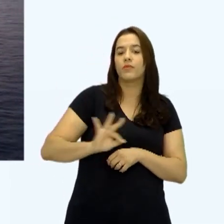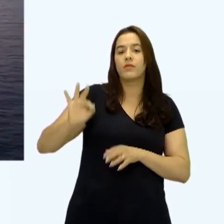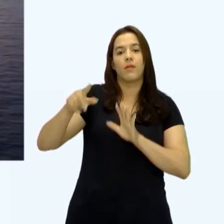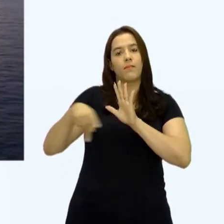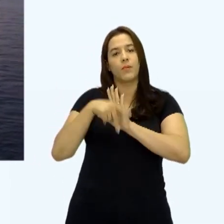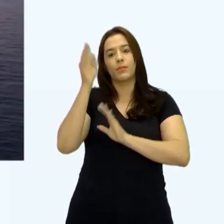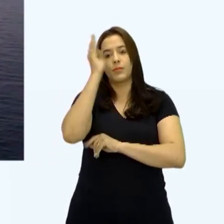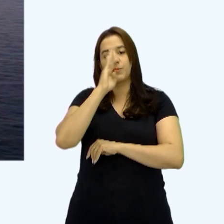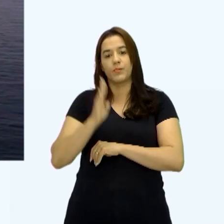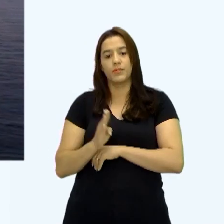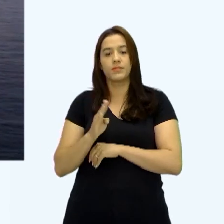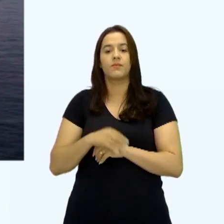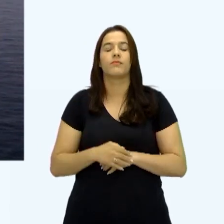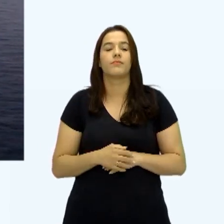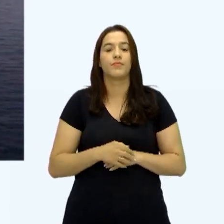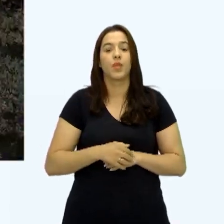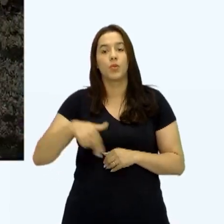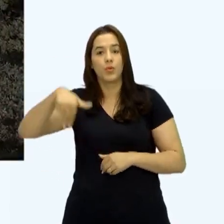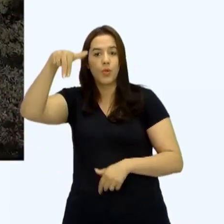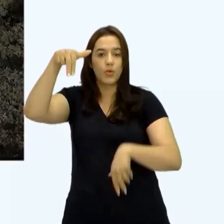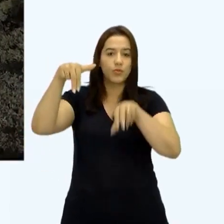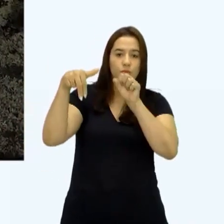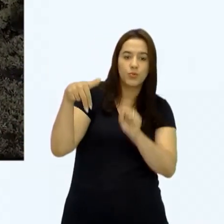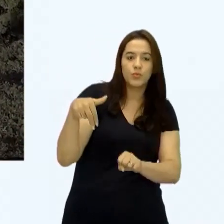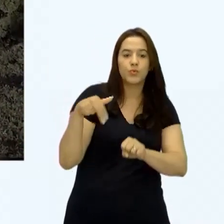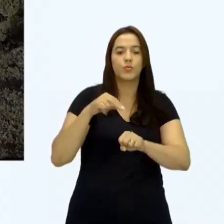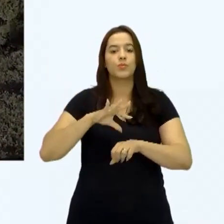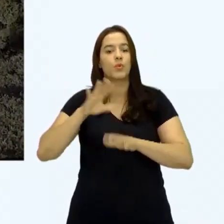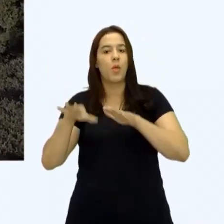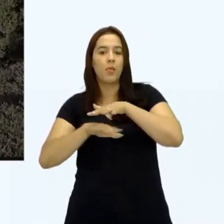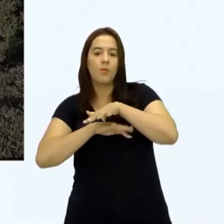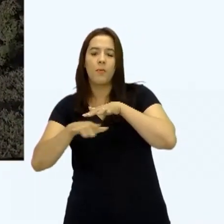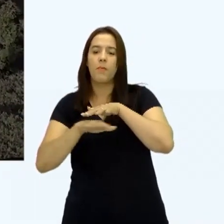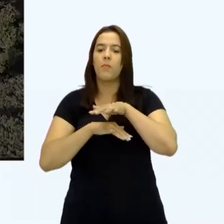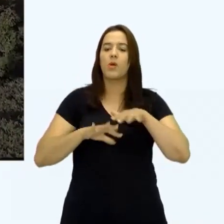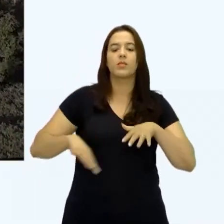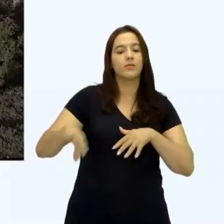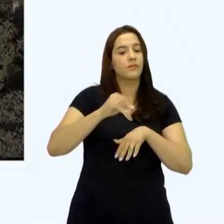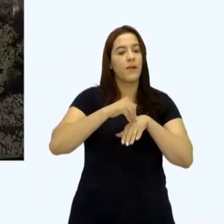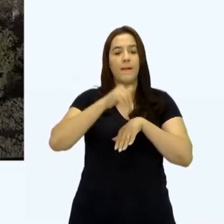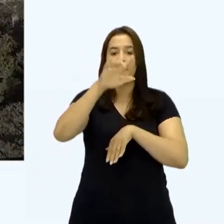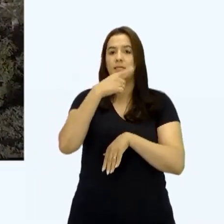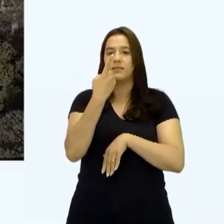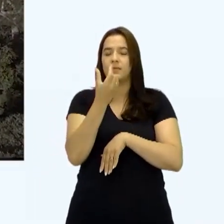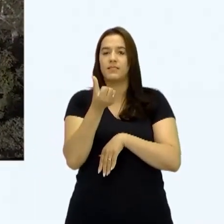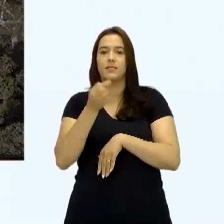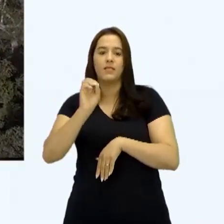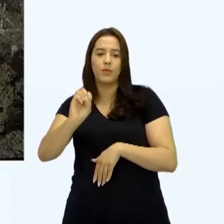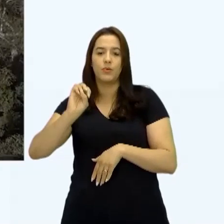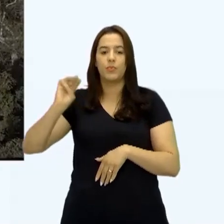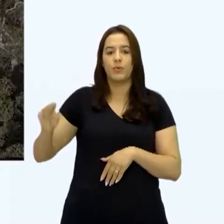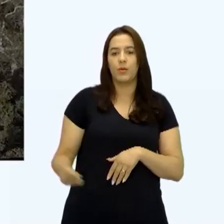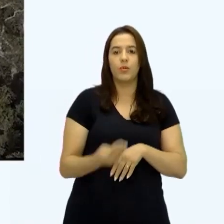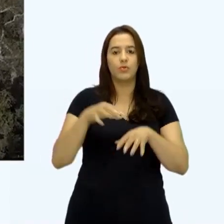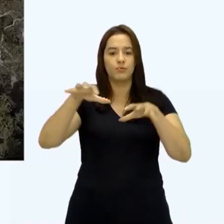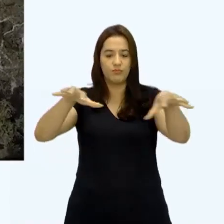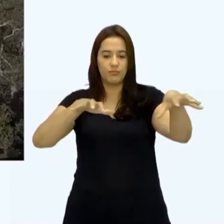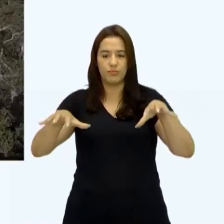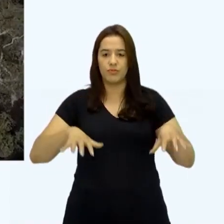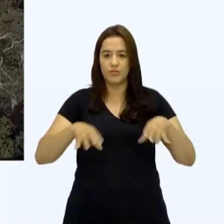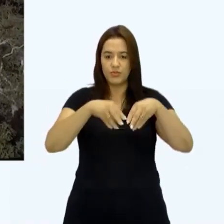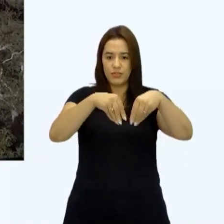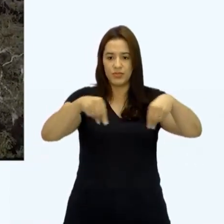brasileiras. De norte a sul, da Amazônia aos Pampas, são mais de 168 milhões de hectares só de unidades